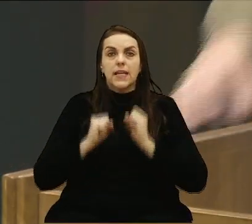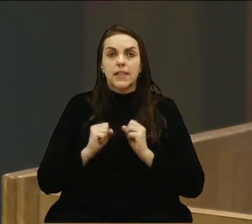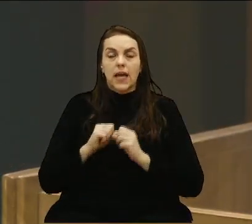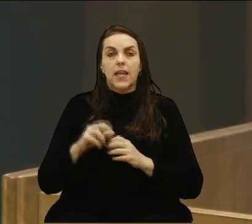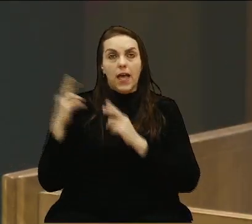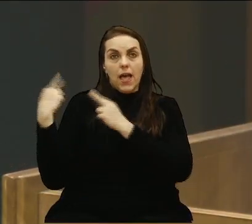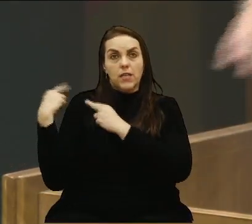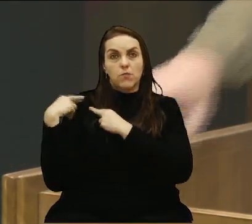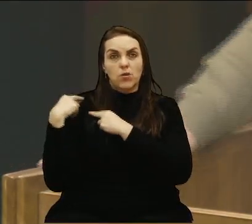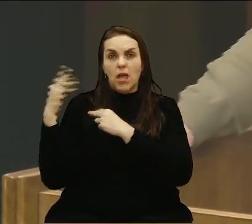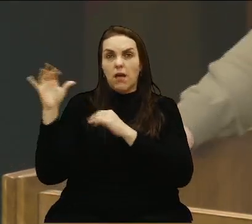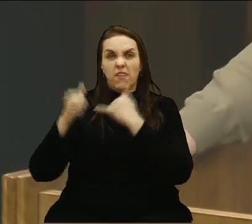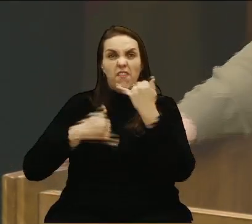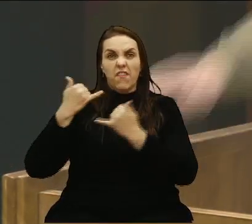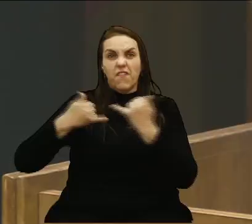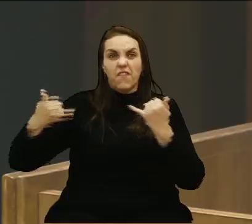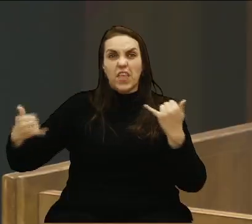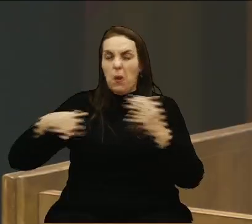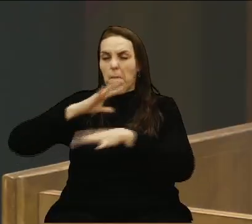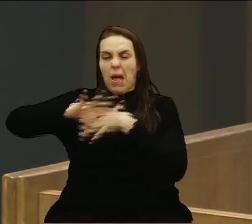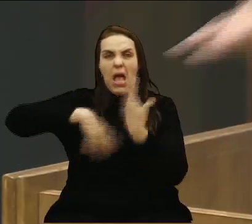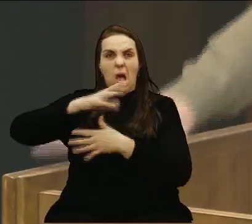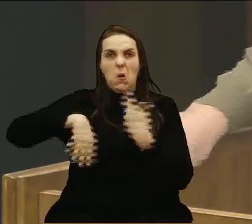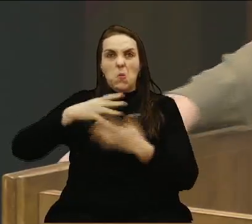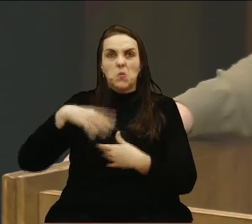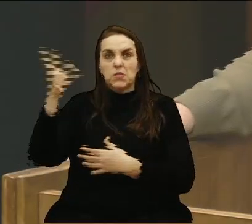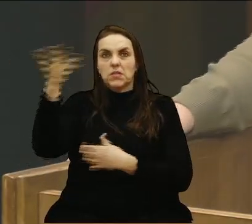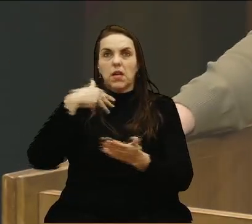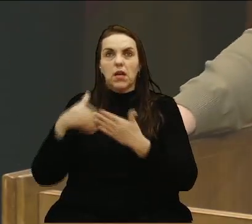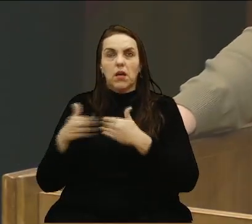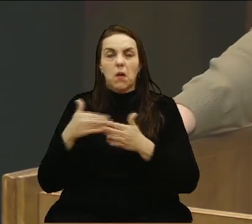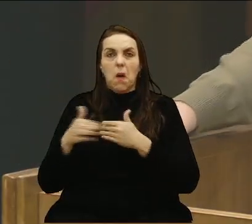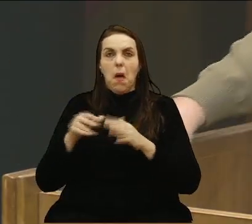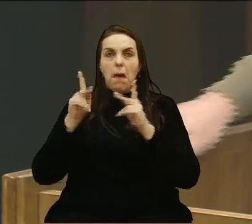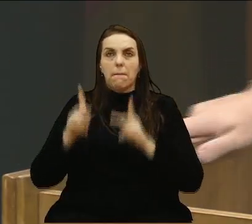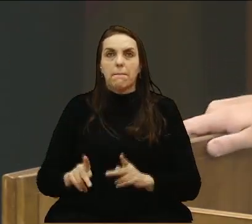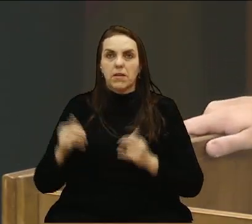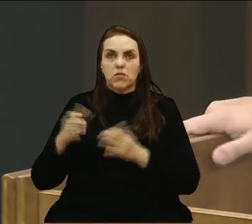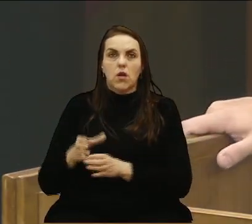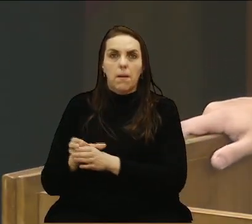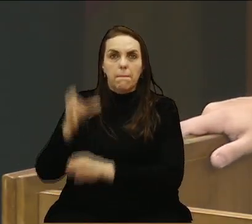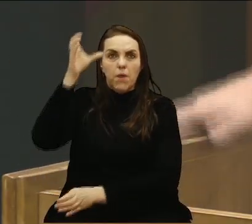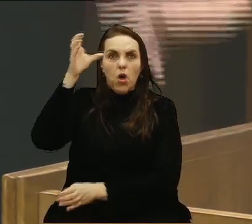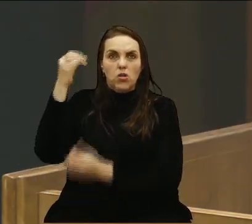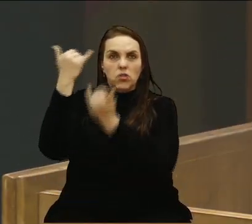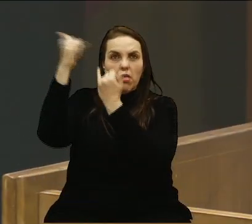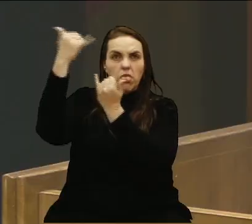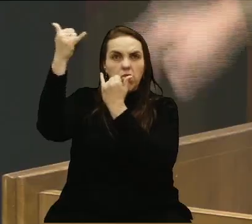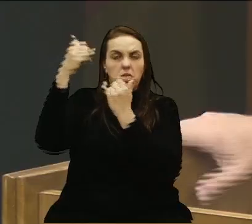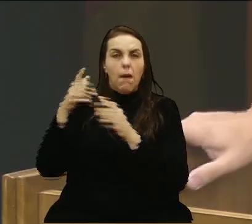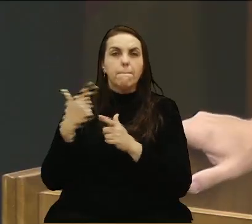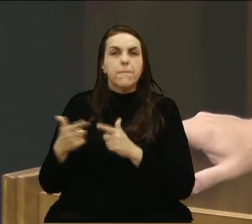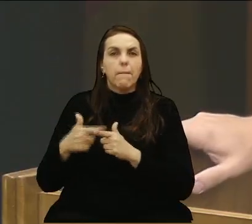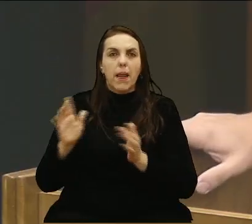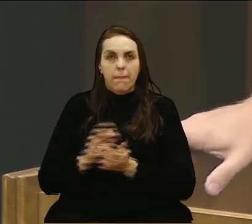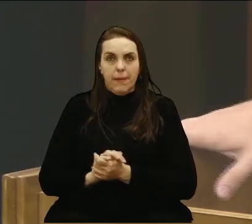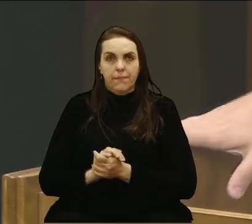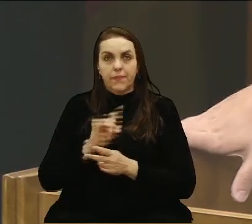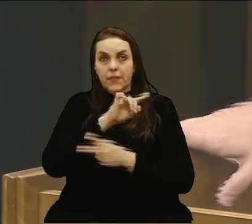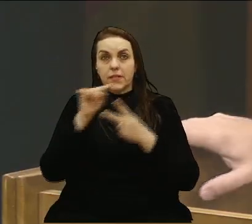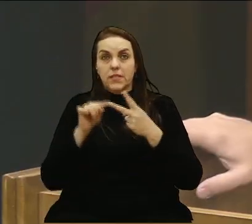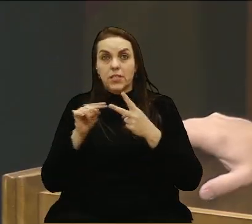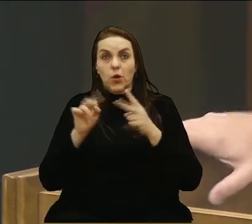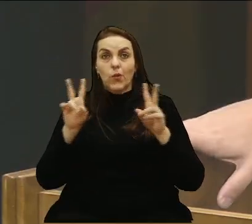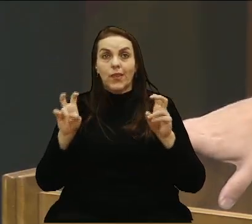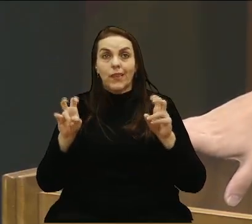dos fios, que é uma bagunça. Qualquer um vai aí, bota alguma coisa num poste e gera um problema. Queria tratar do segundo tema, que é